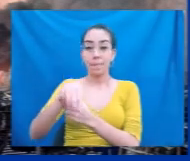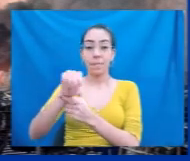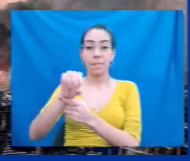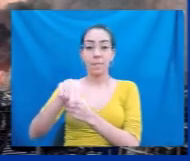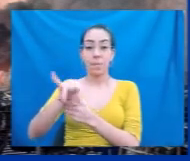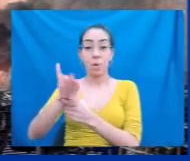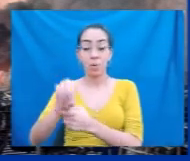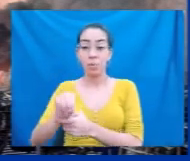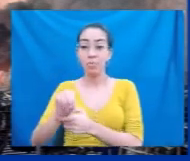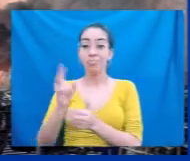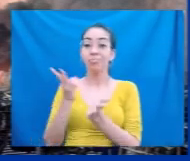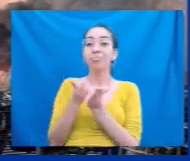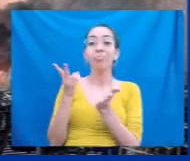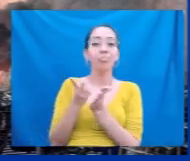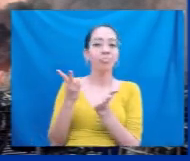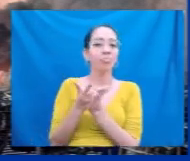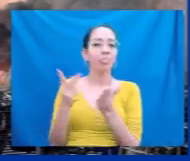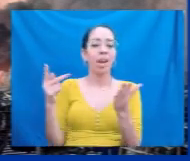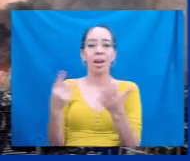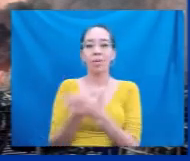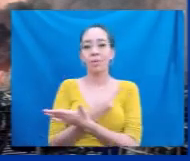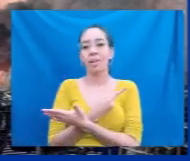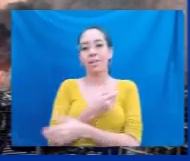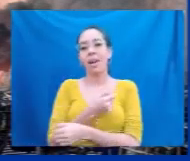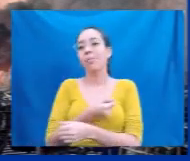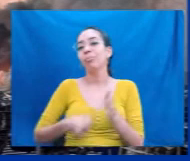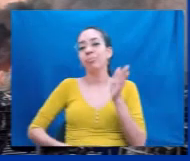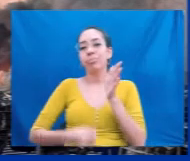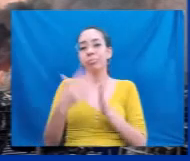como digamos, incomuns, infelizmente.